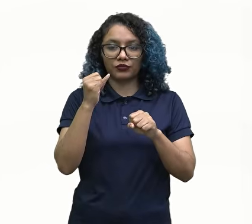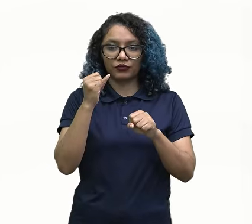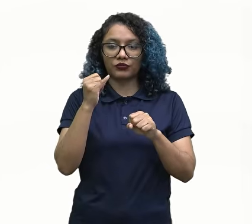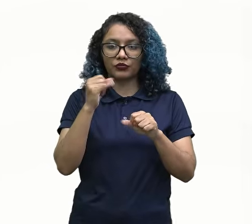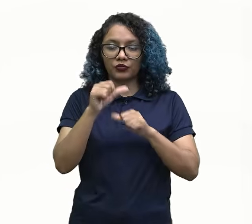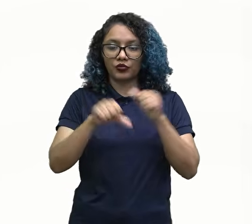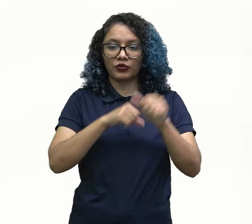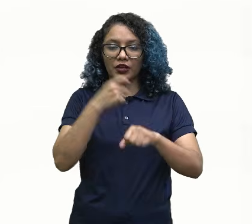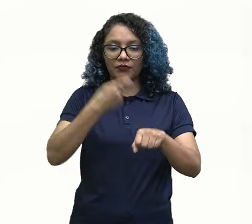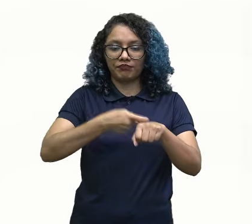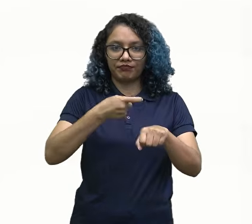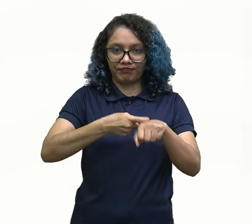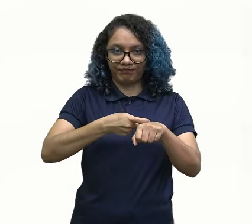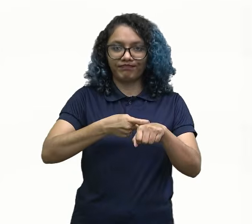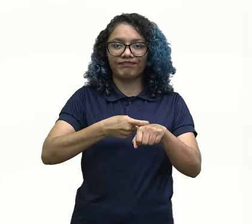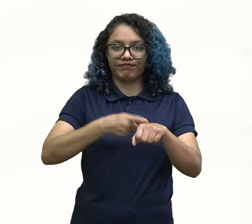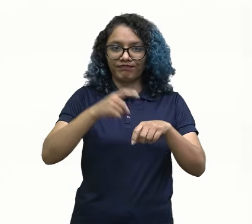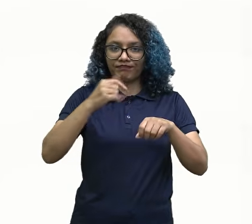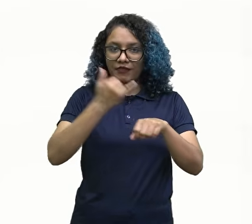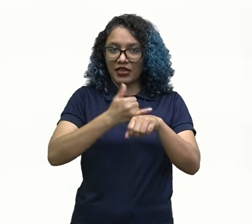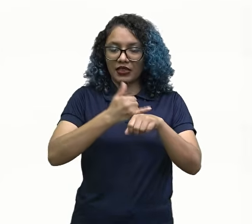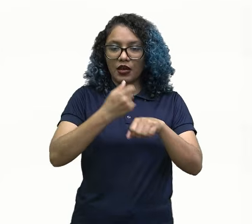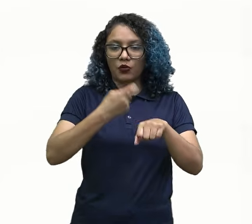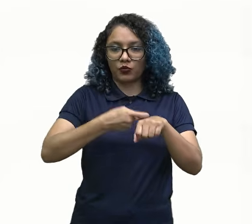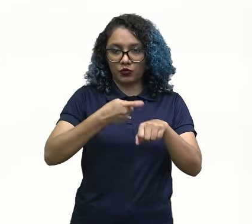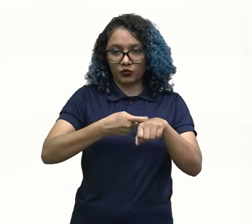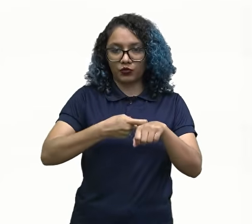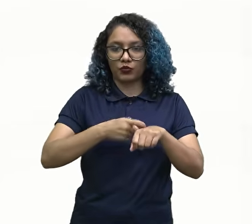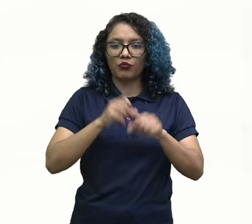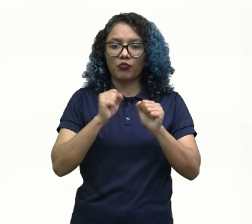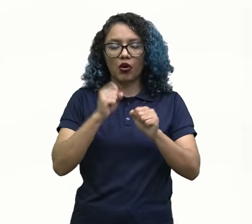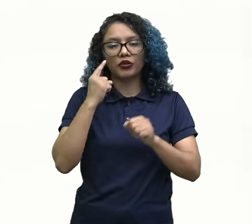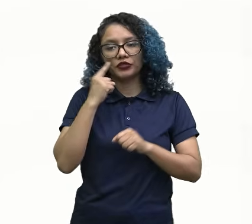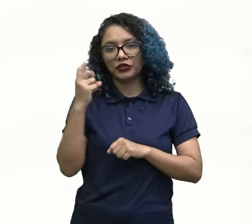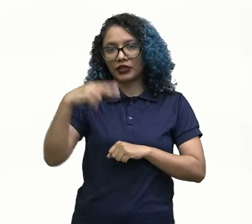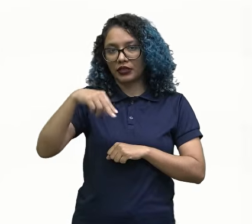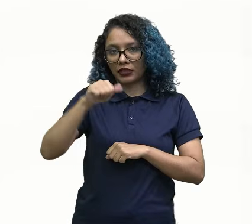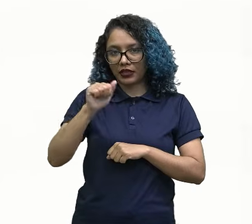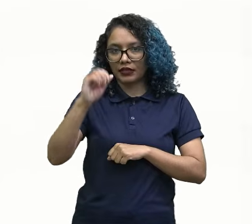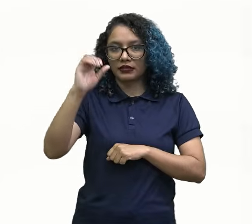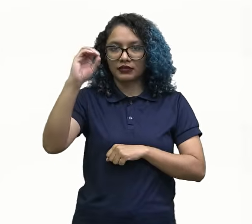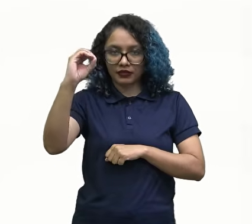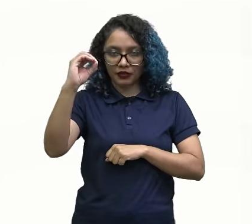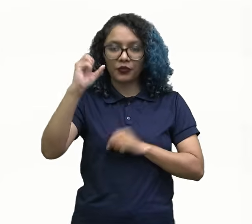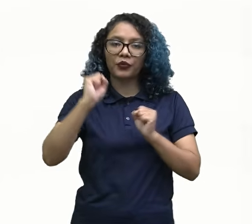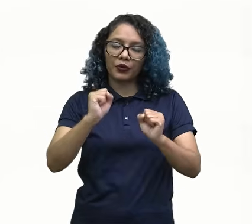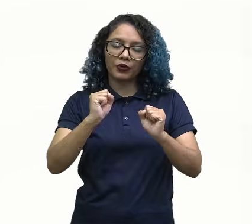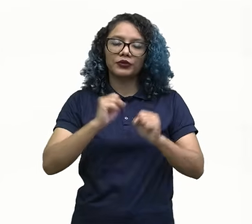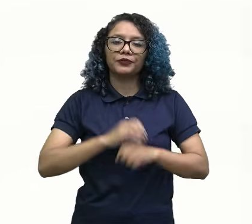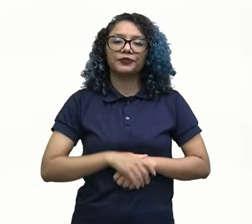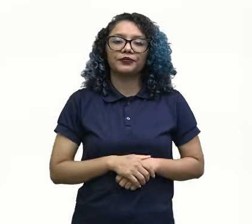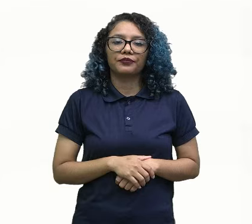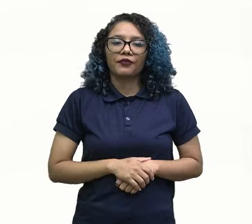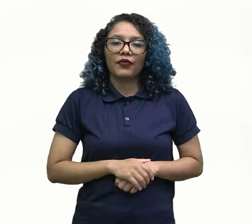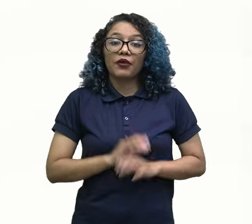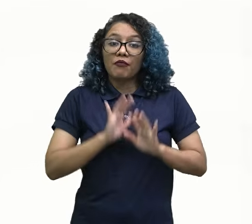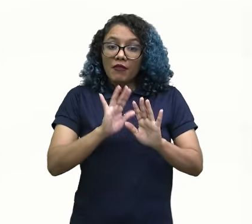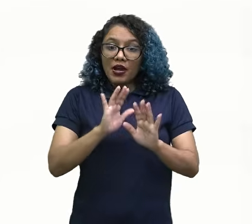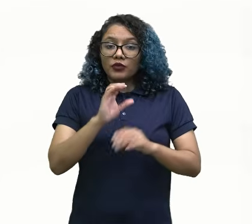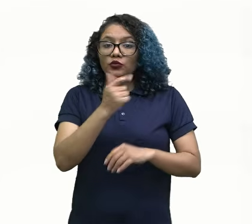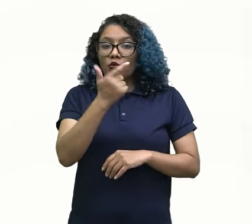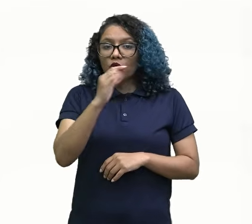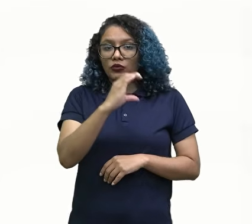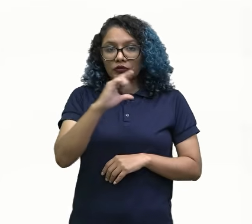sólido, que a gente representa aqui, pode colocar um zerinho aqui indicando. Já no caso aqui do cloro,